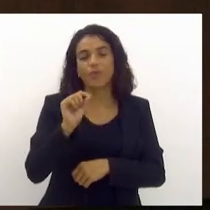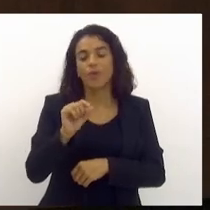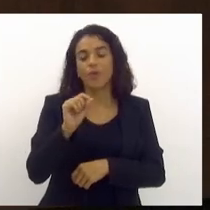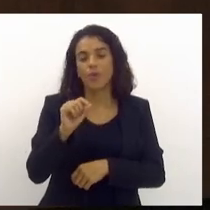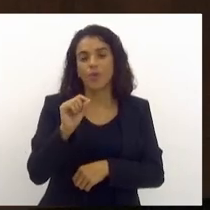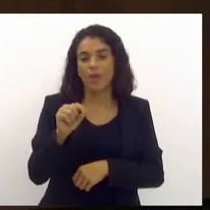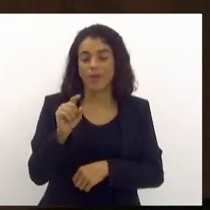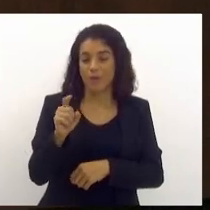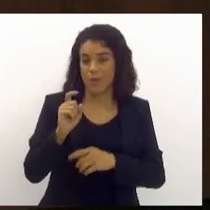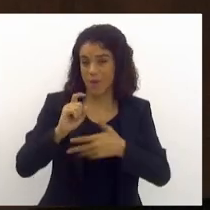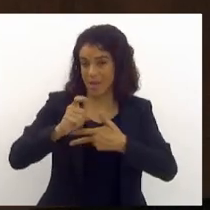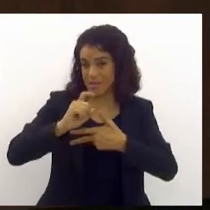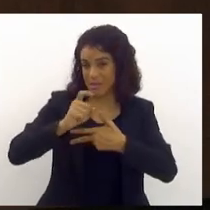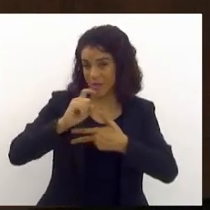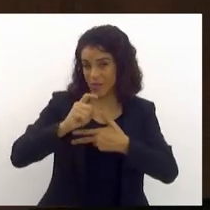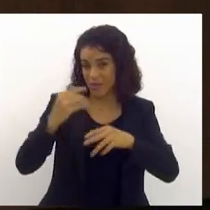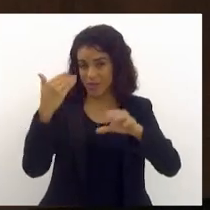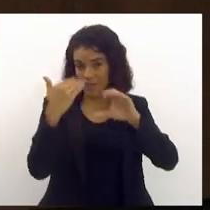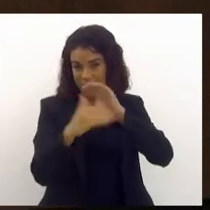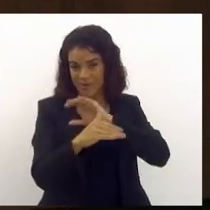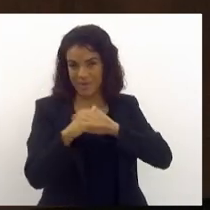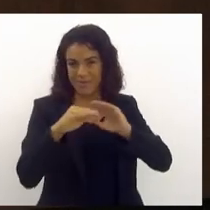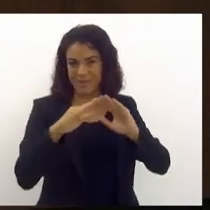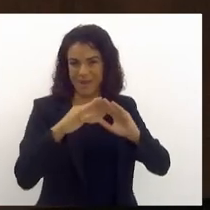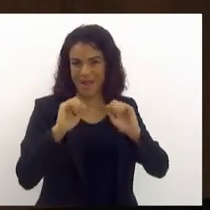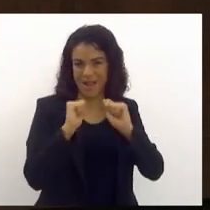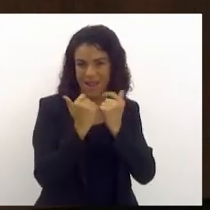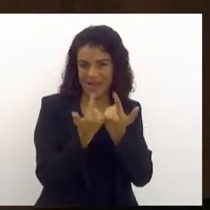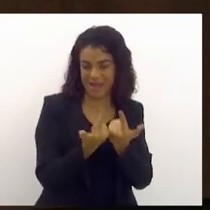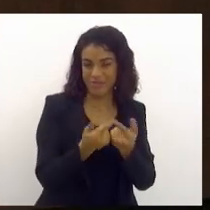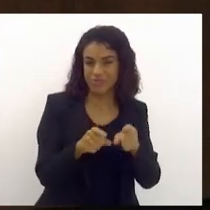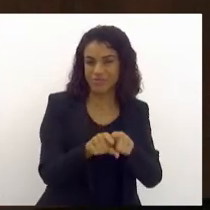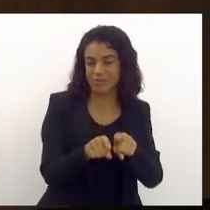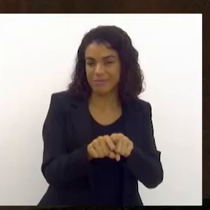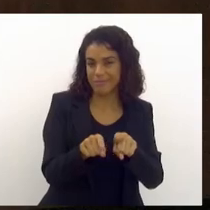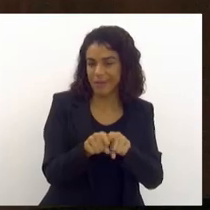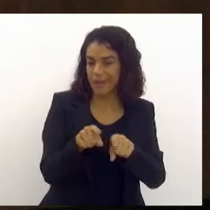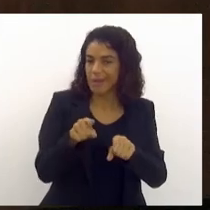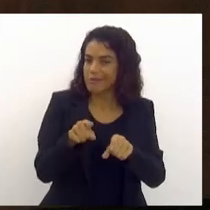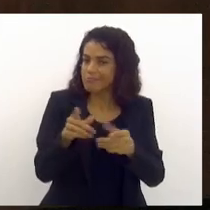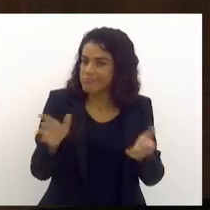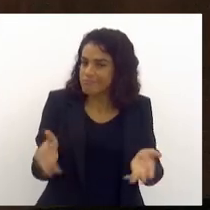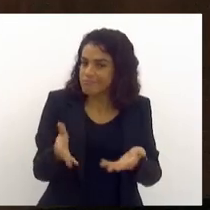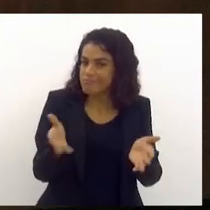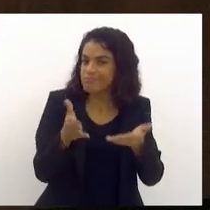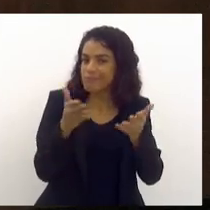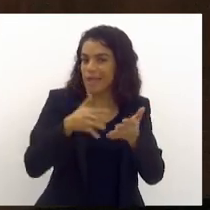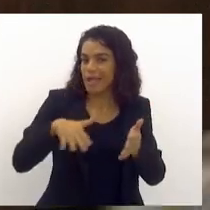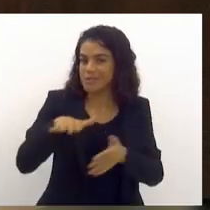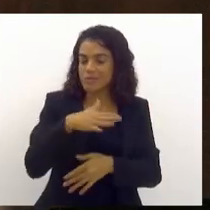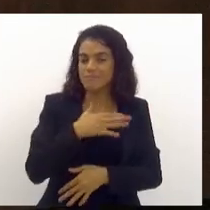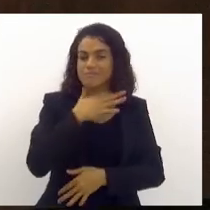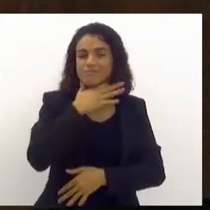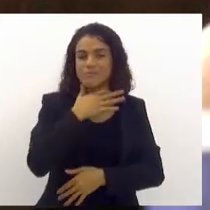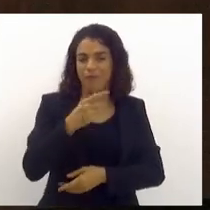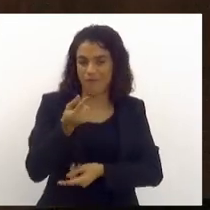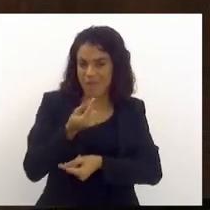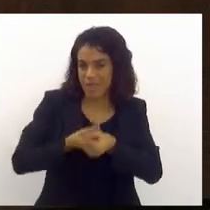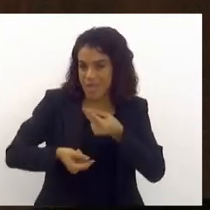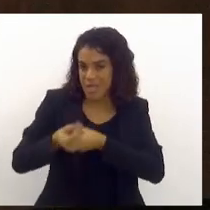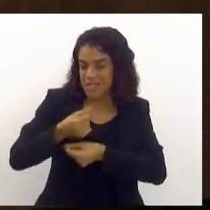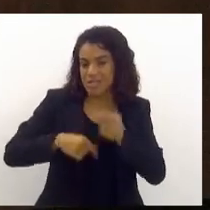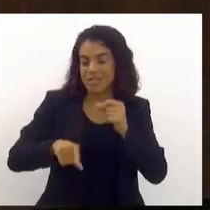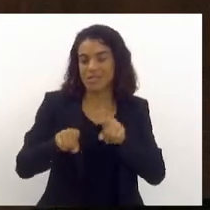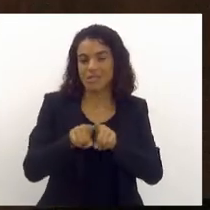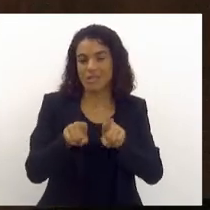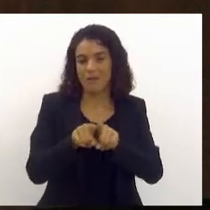trazida pelo Executivo a esta casa, através da motivação da sua mensagem, que é a crise financeira, a crise